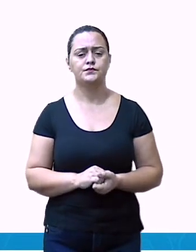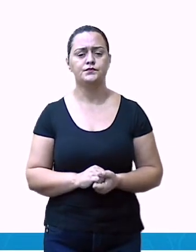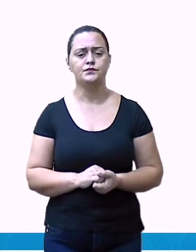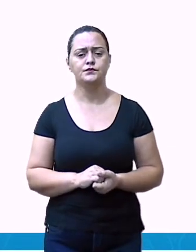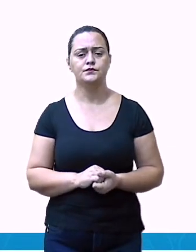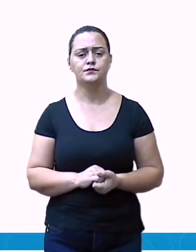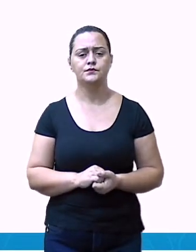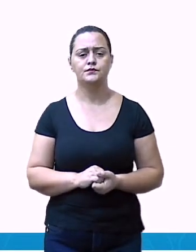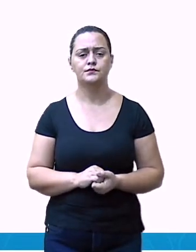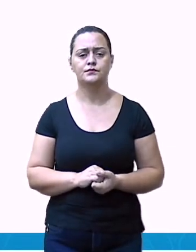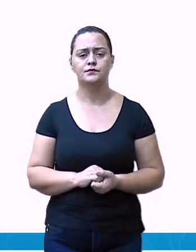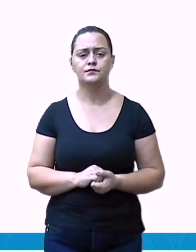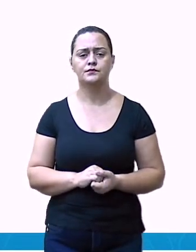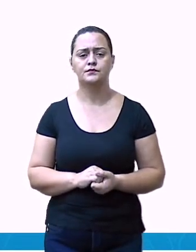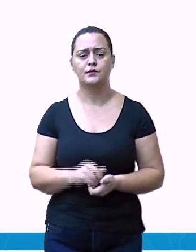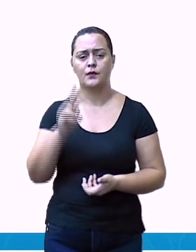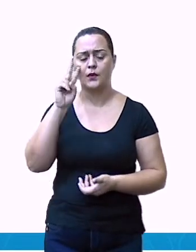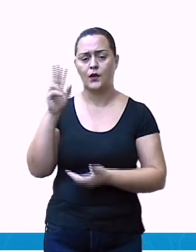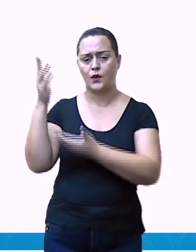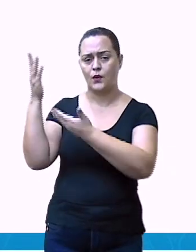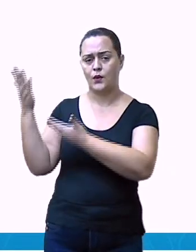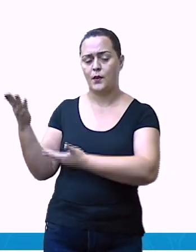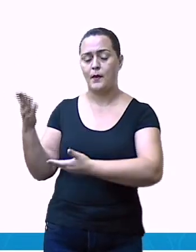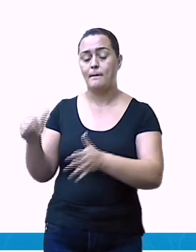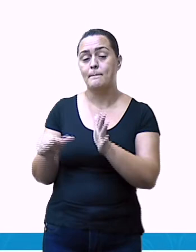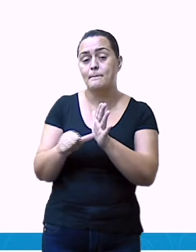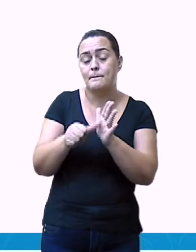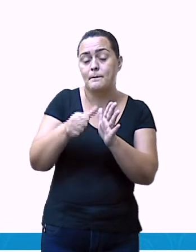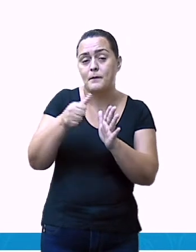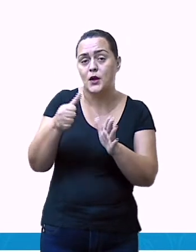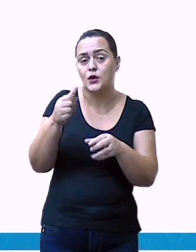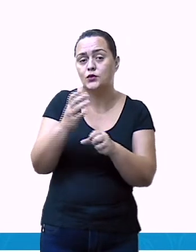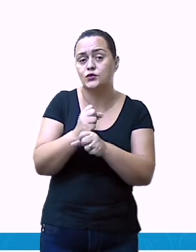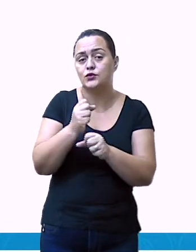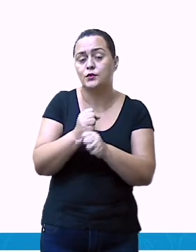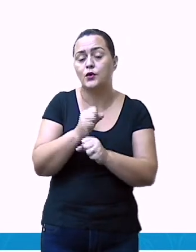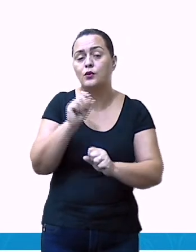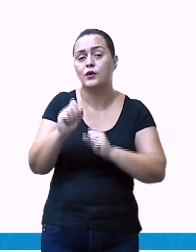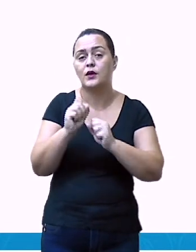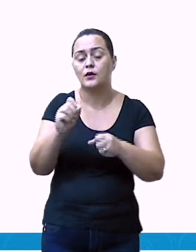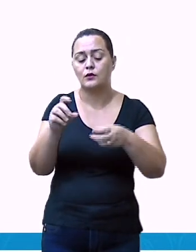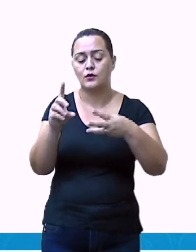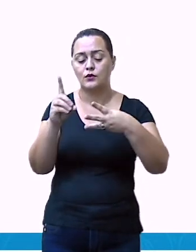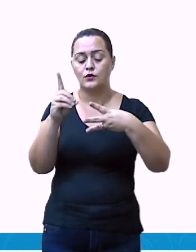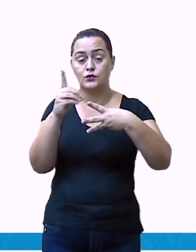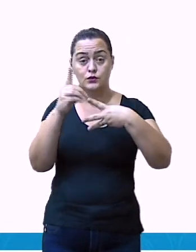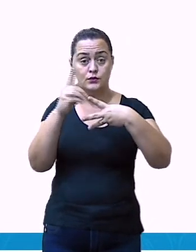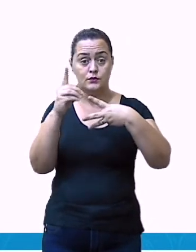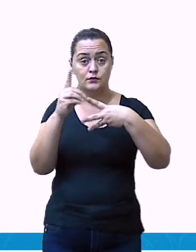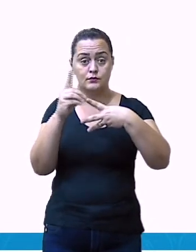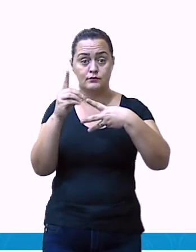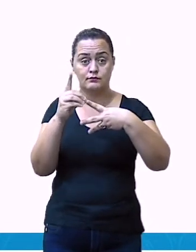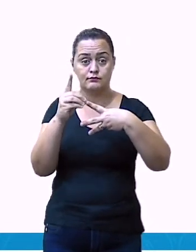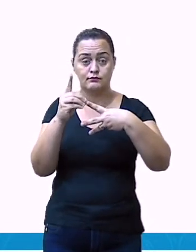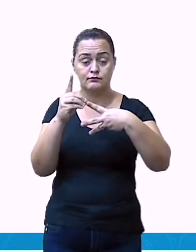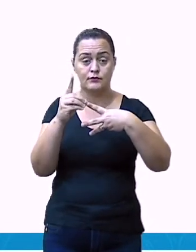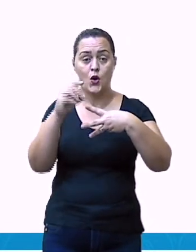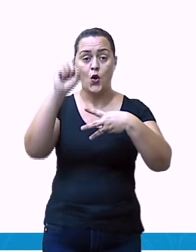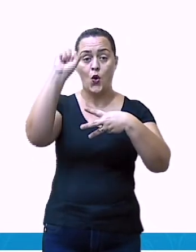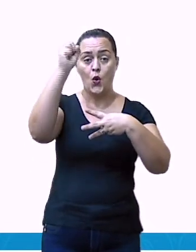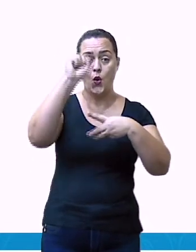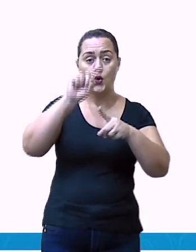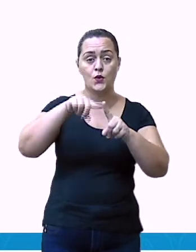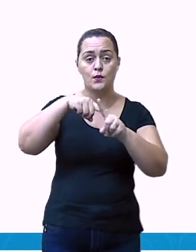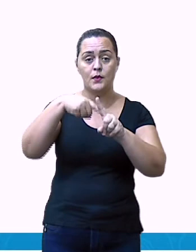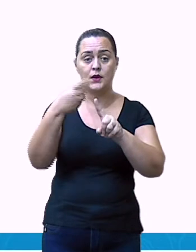não vou poder colocá-lo diretamente aqui. Então, o que eu fiz? Subi com o algarismo 2, como fazemos em uma operação